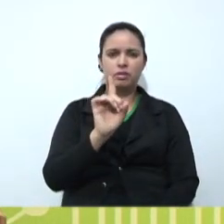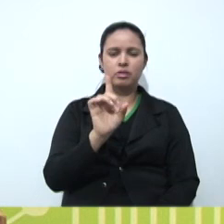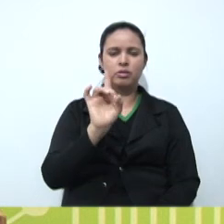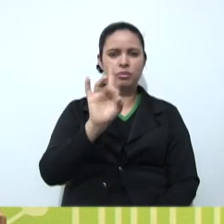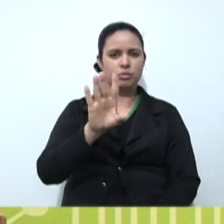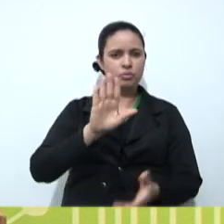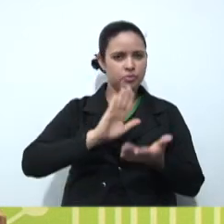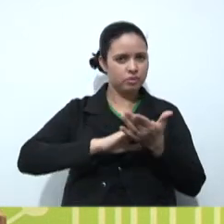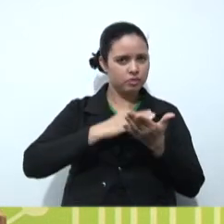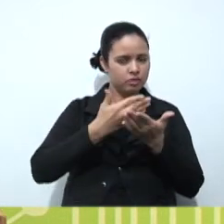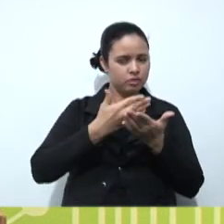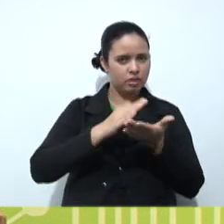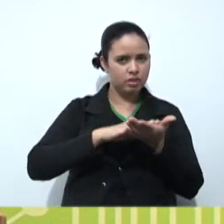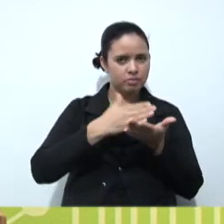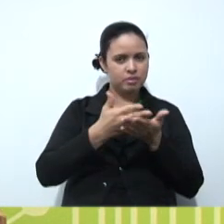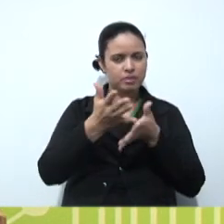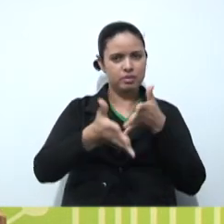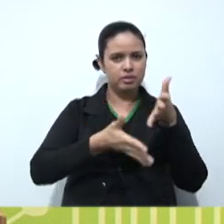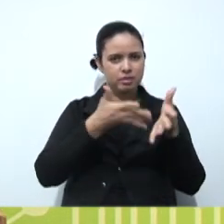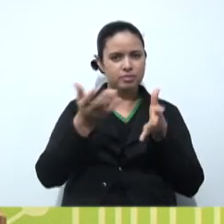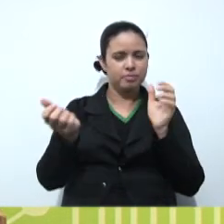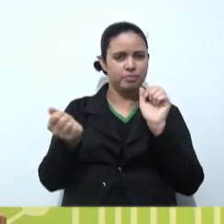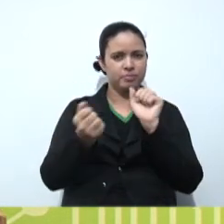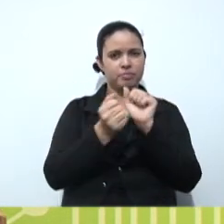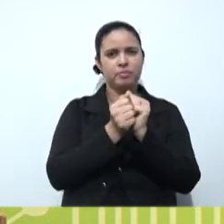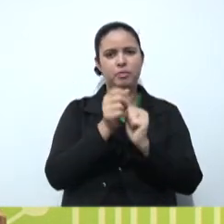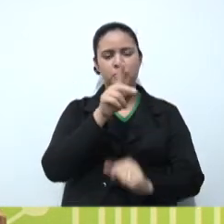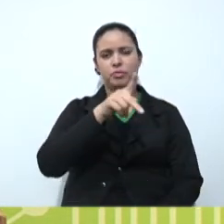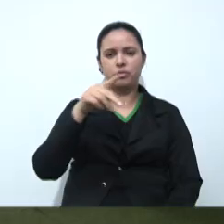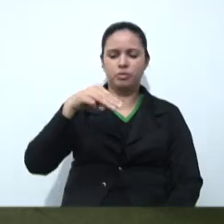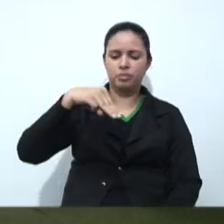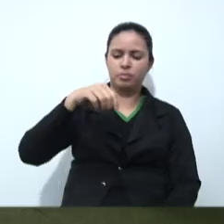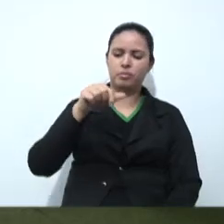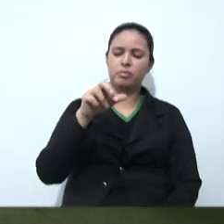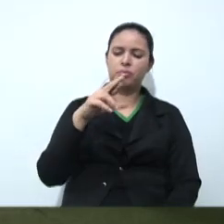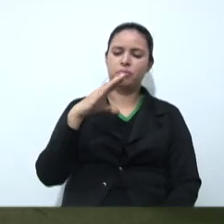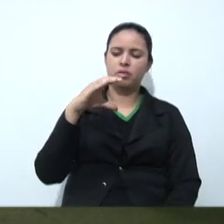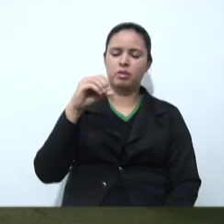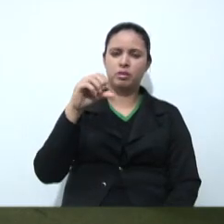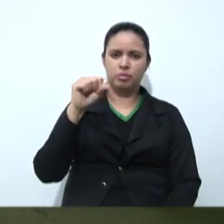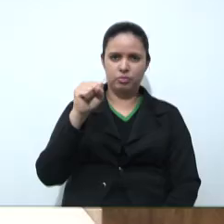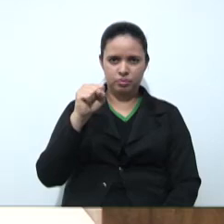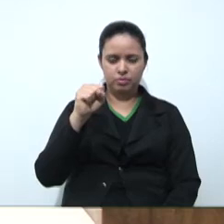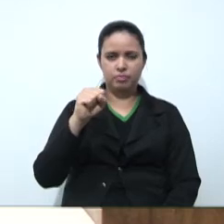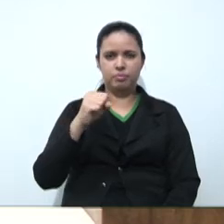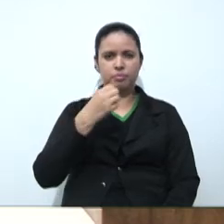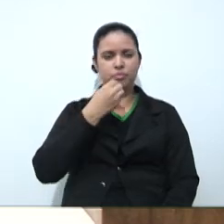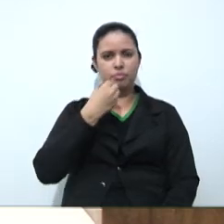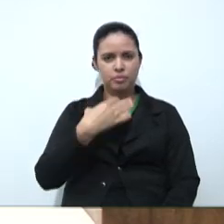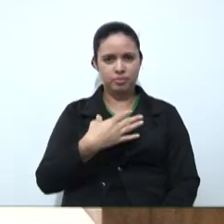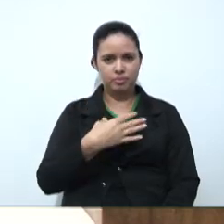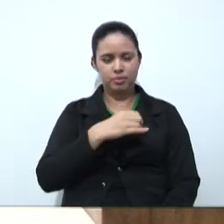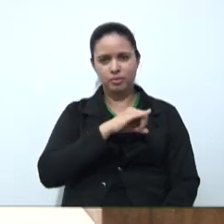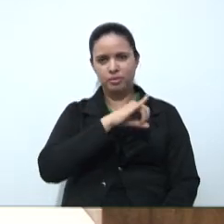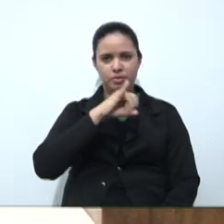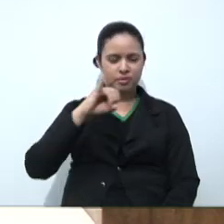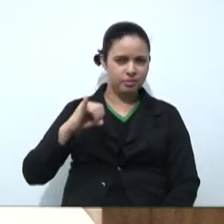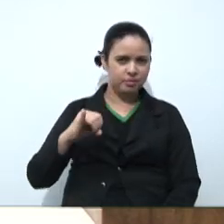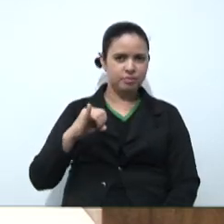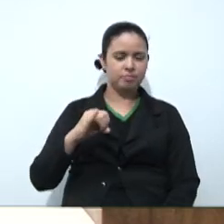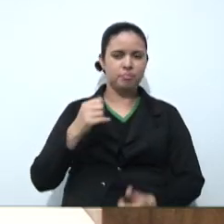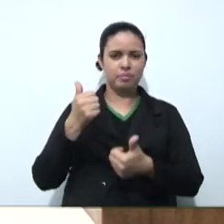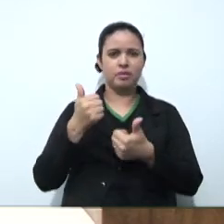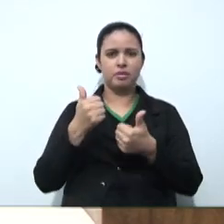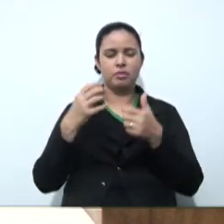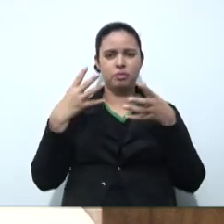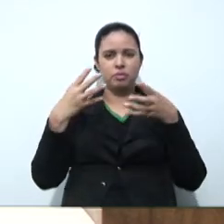nossa intérprete Tamires, estou aqui também com o professor Marcos. Professor, tudo bem, professor? Tudo bem, professor Alberto. Sejam